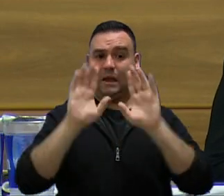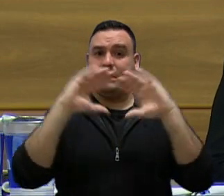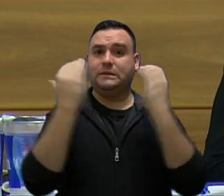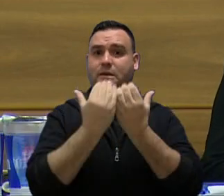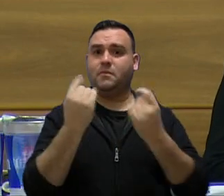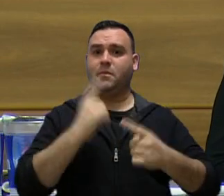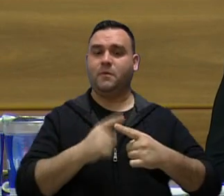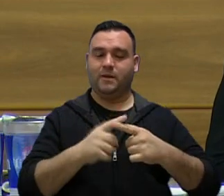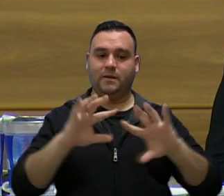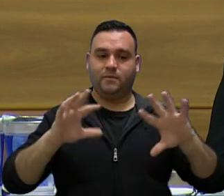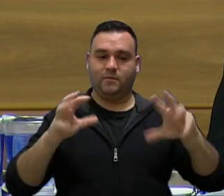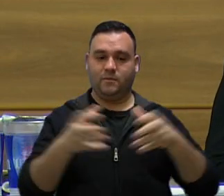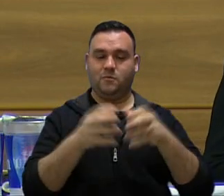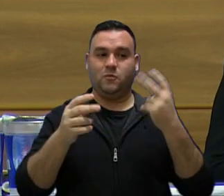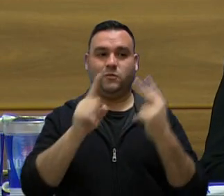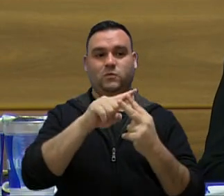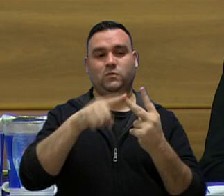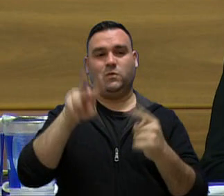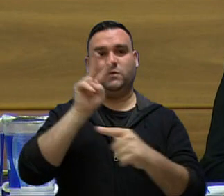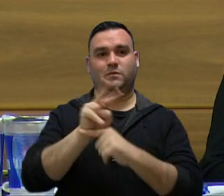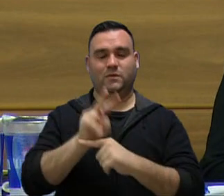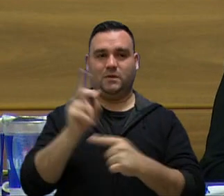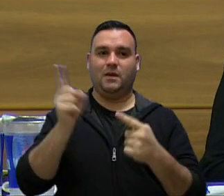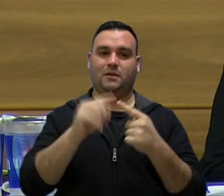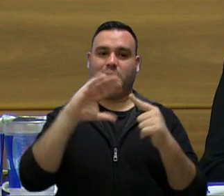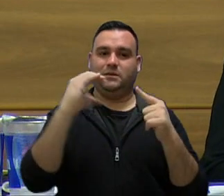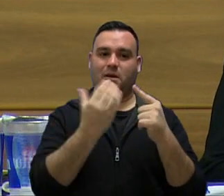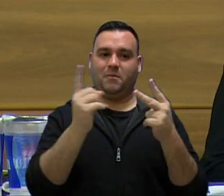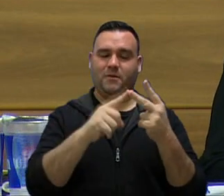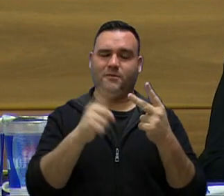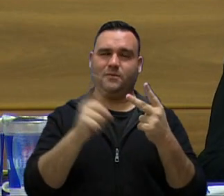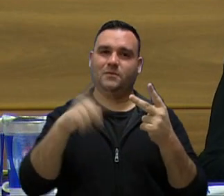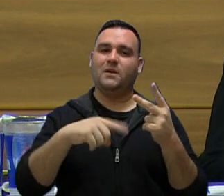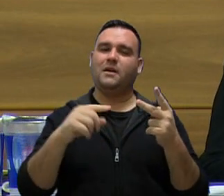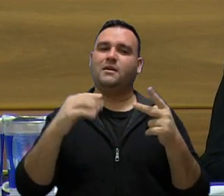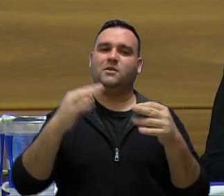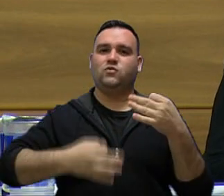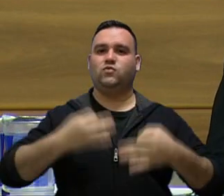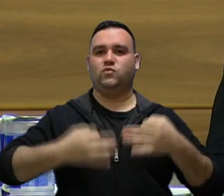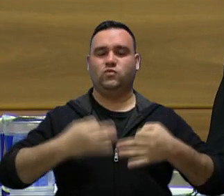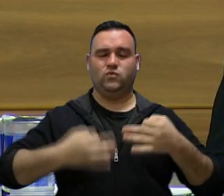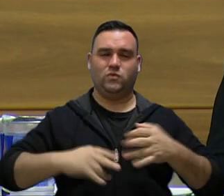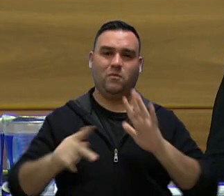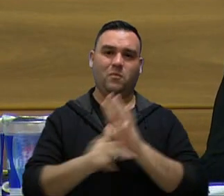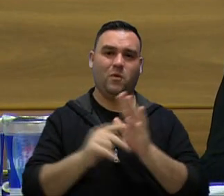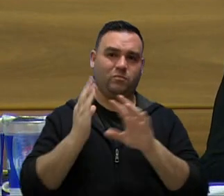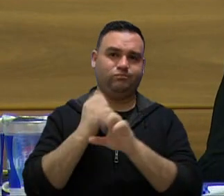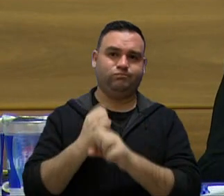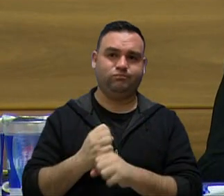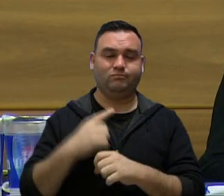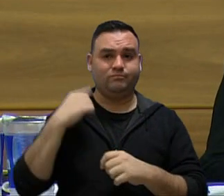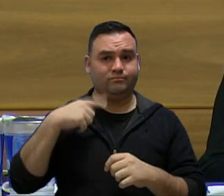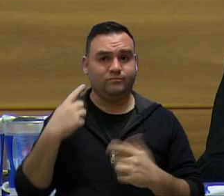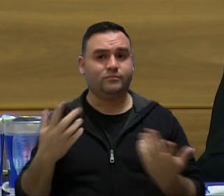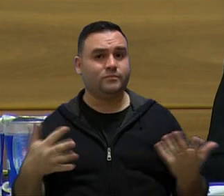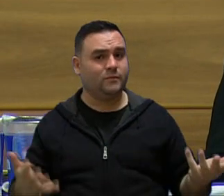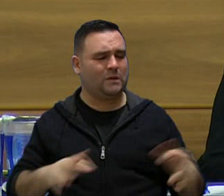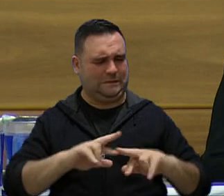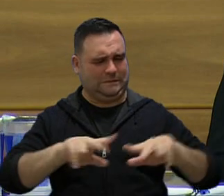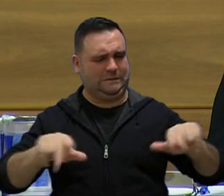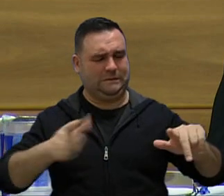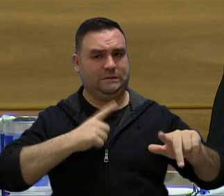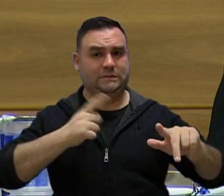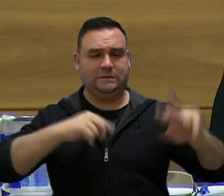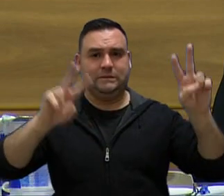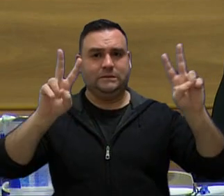atacama no que nós temos os dois órgãos de fiscalização e a câmera e também para o próprio tribunal de contas né então todas as ações